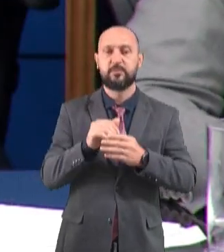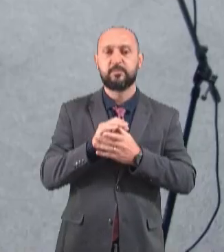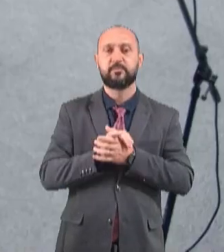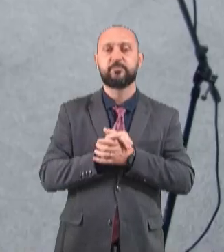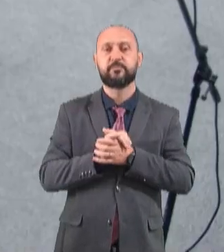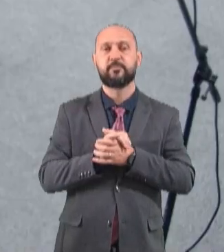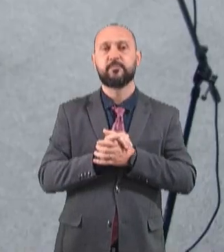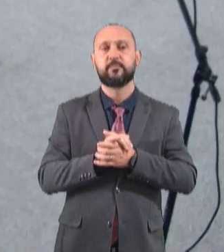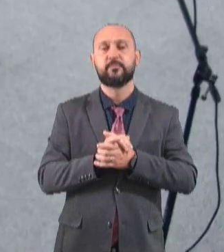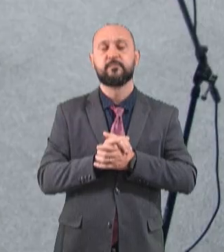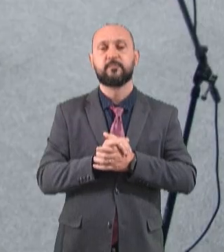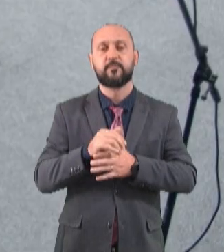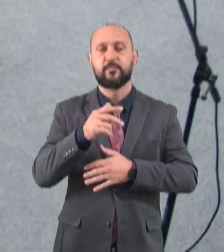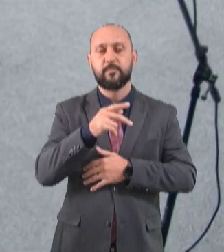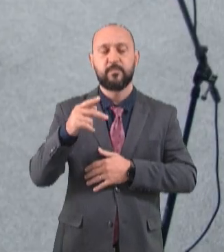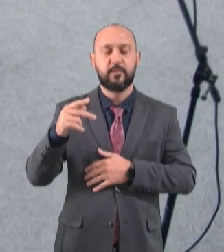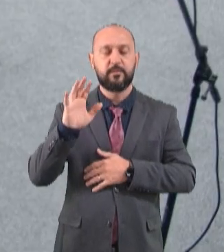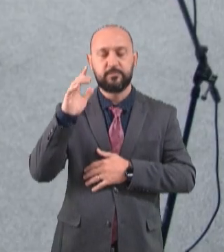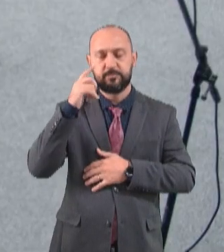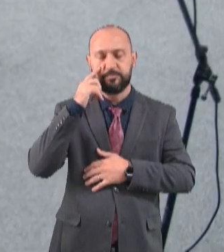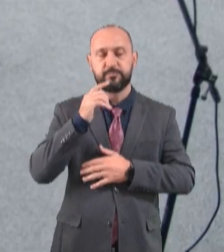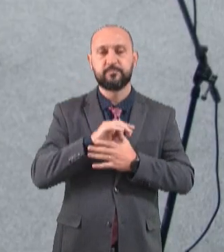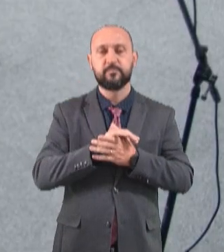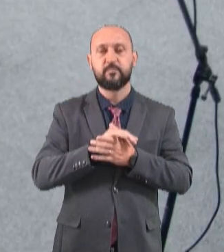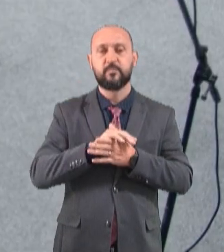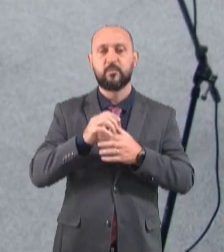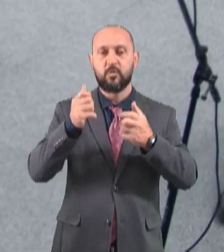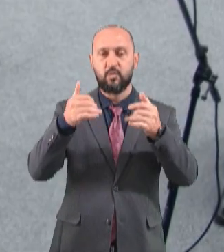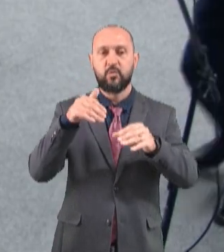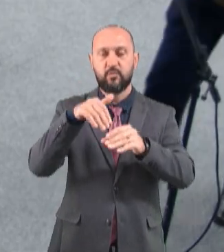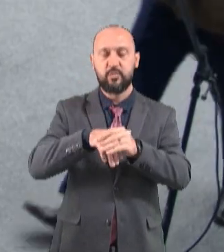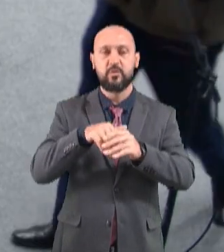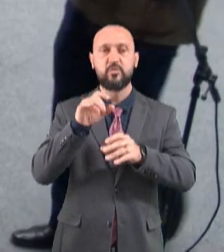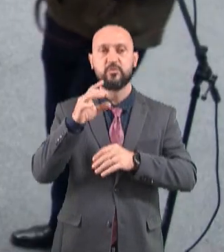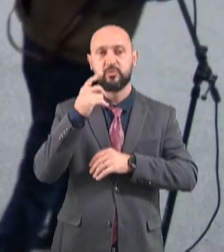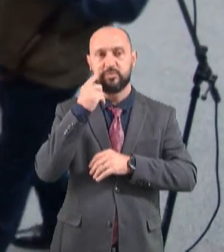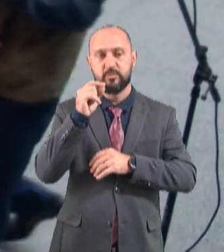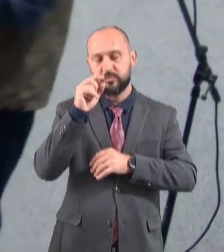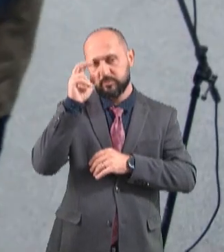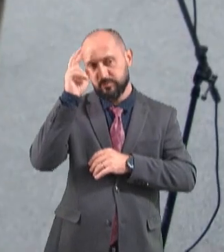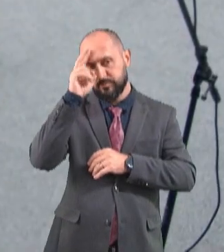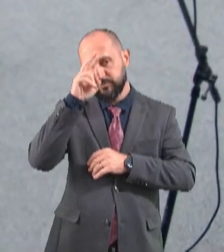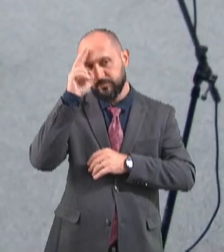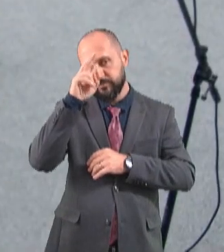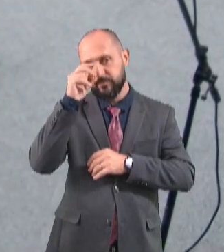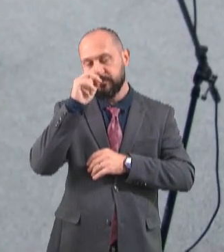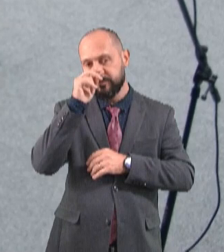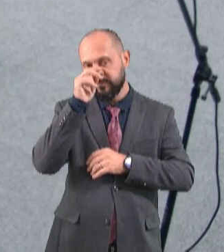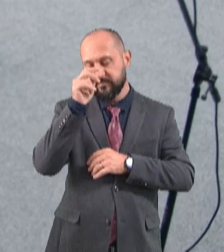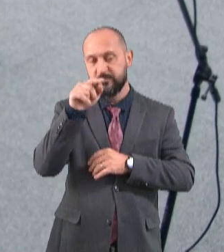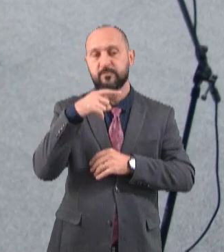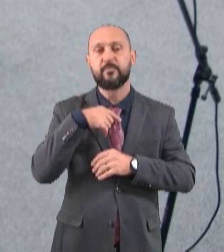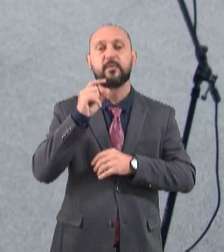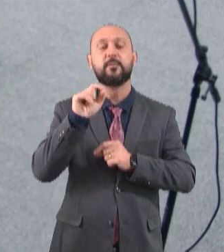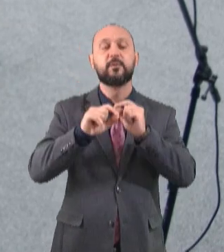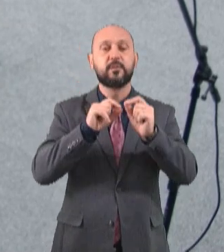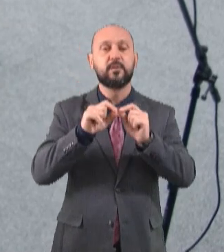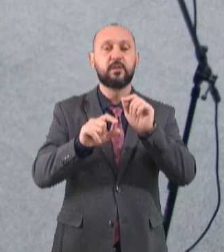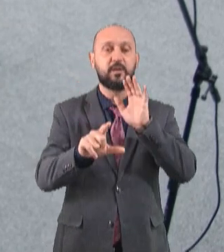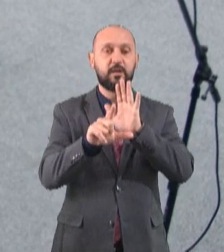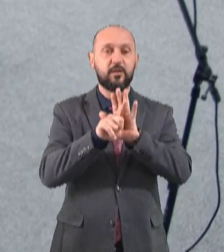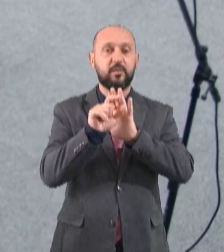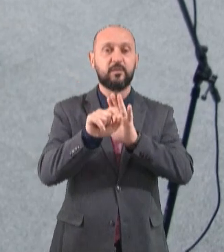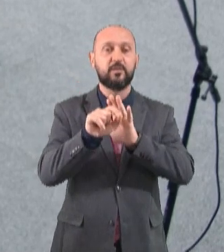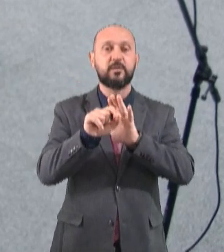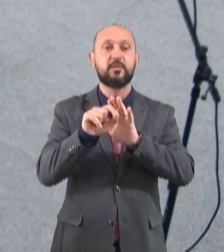Senhor presidente, Deputado Júnior. senhor presidente, para declarar o voto, eu quero apenas lembrar A declaração, deputado Júnior. regimentalmente que nós estamos